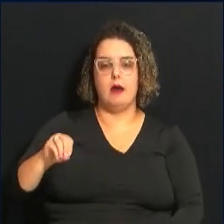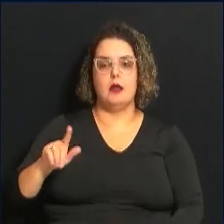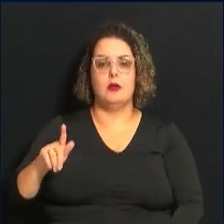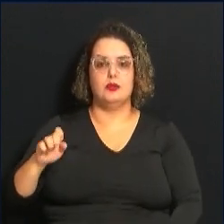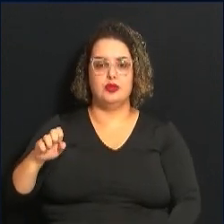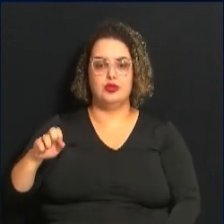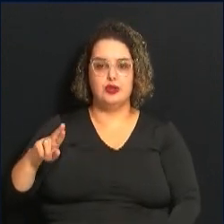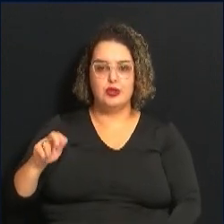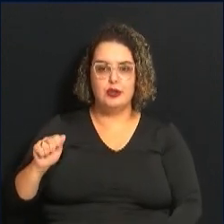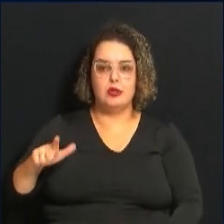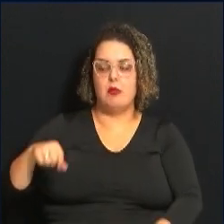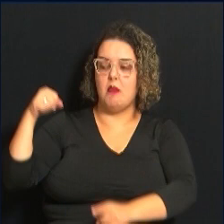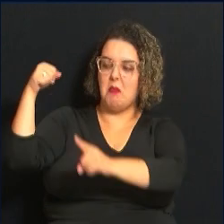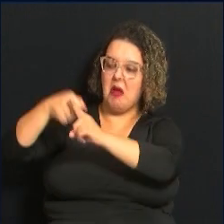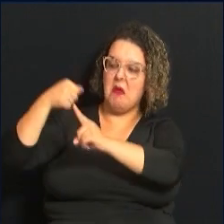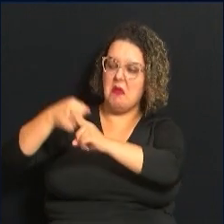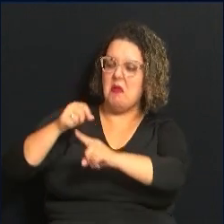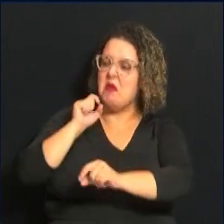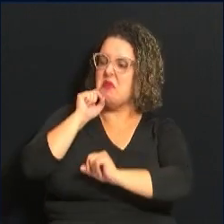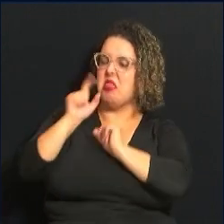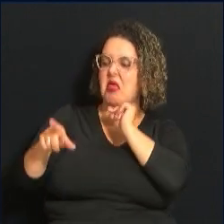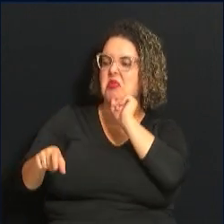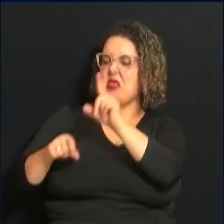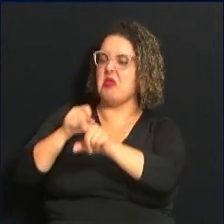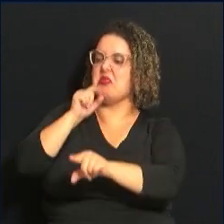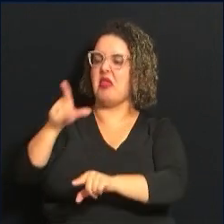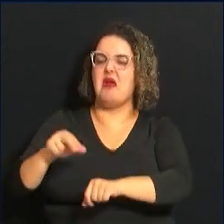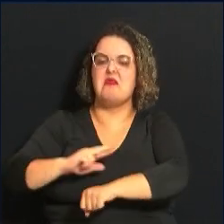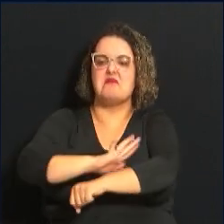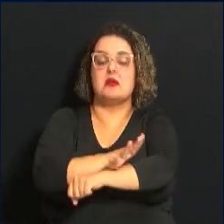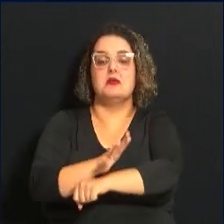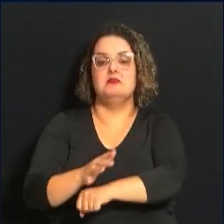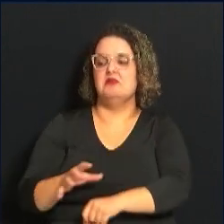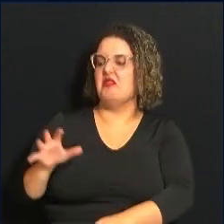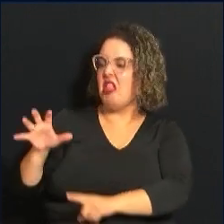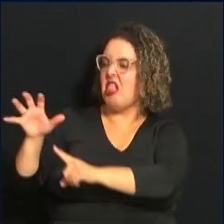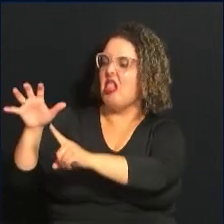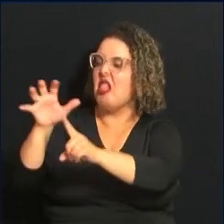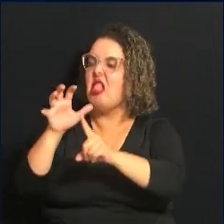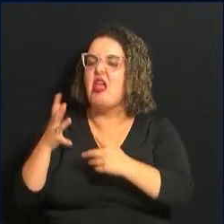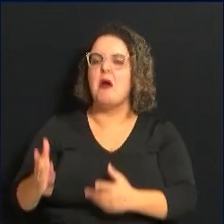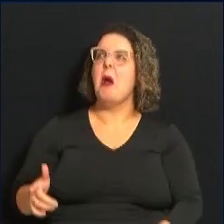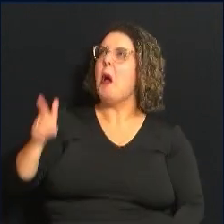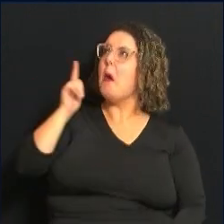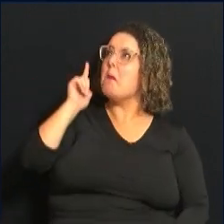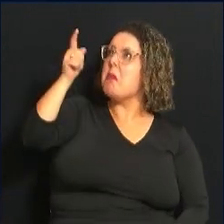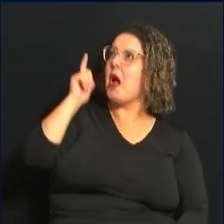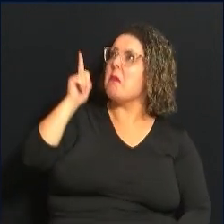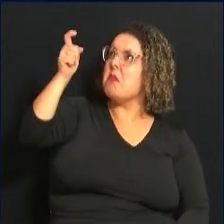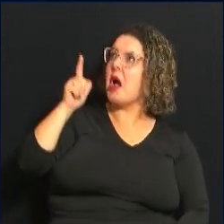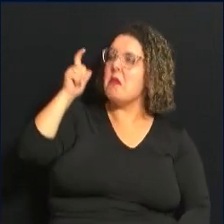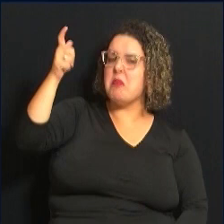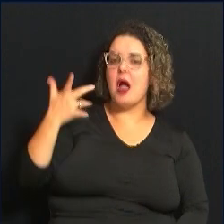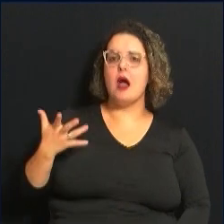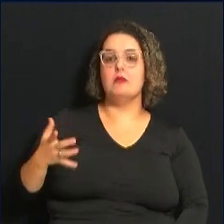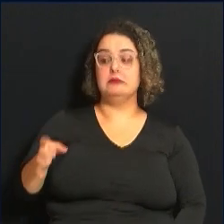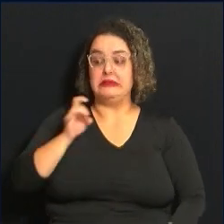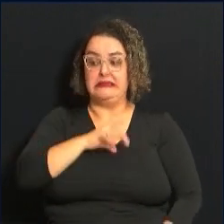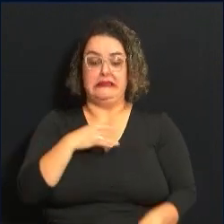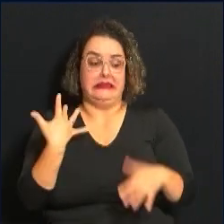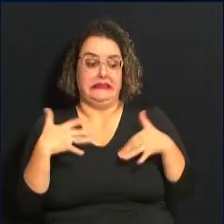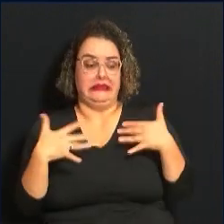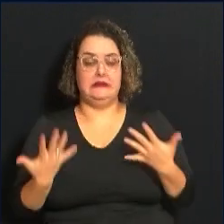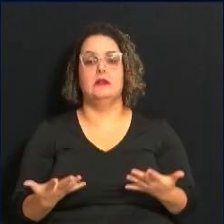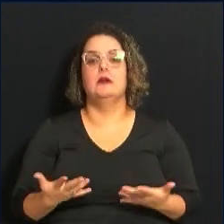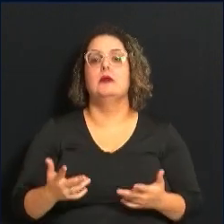fez ofensas racistas e intimidou as pessoas presentes com tiros para o alto. Em seguida, fez o mesmo em outro bar